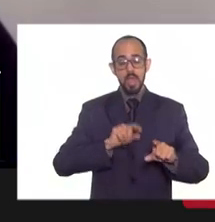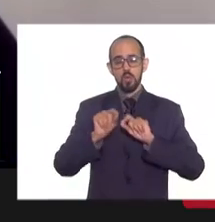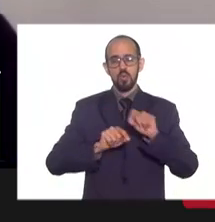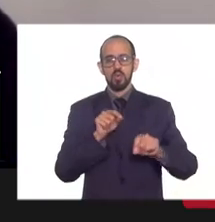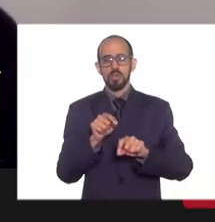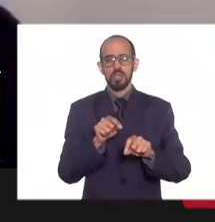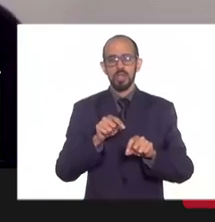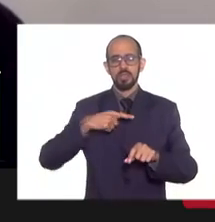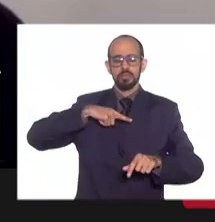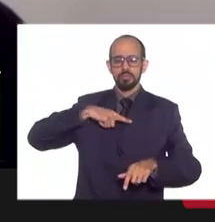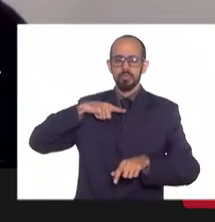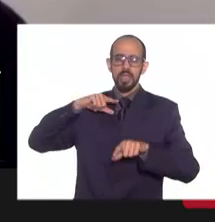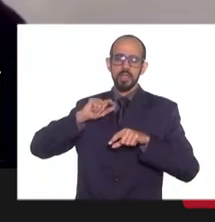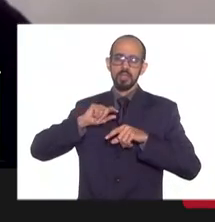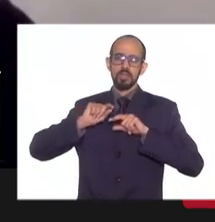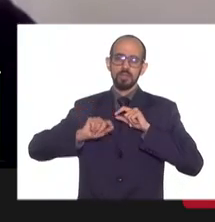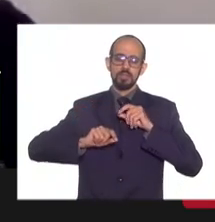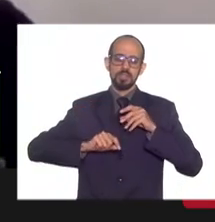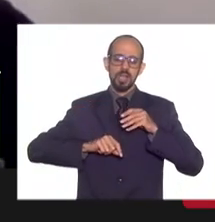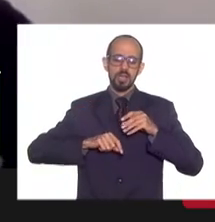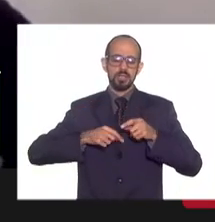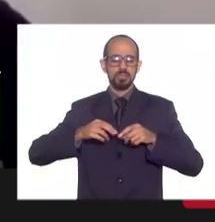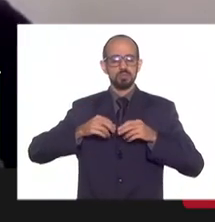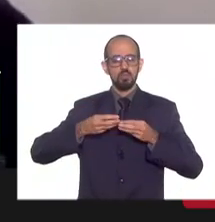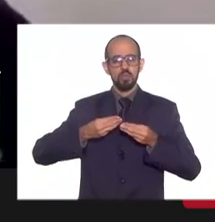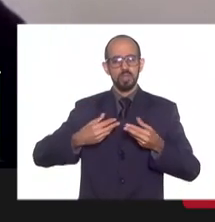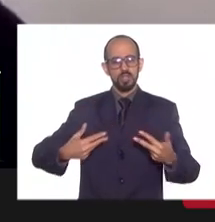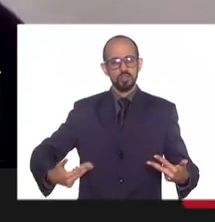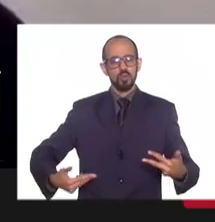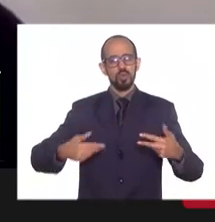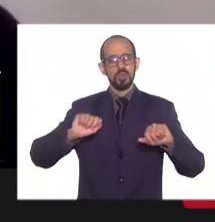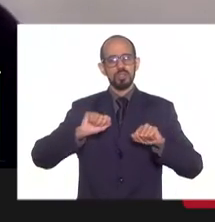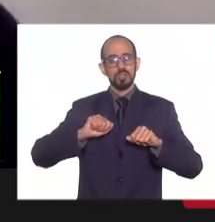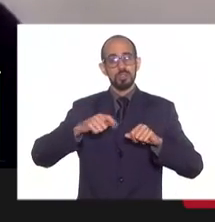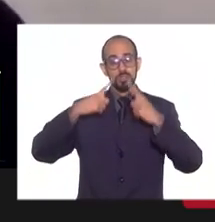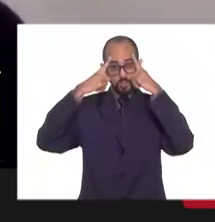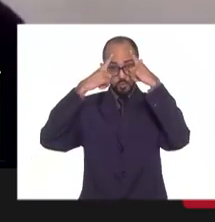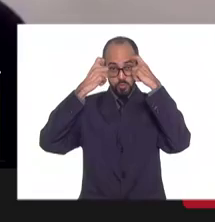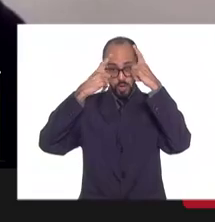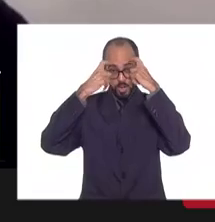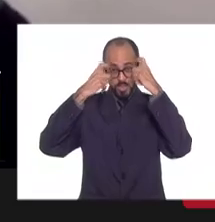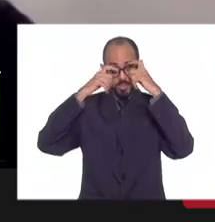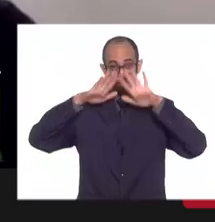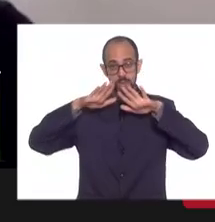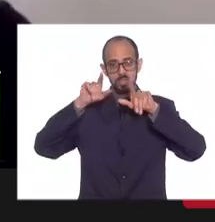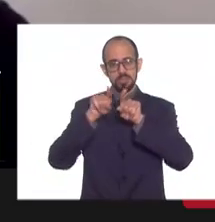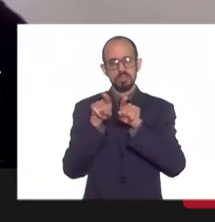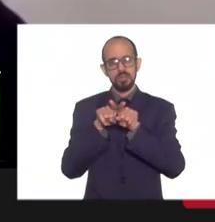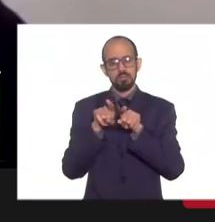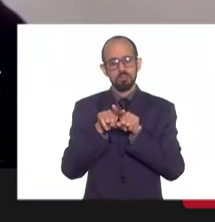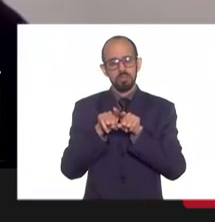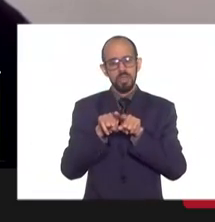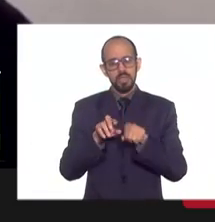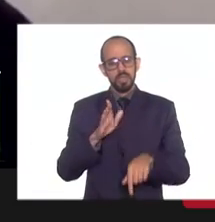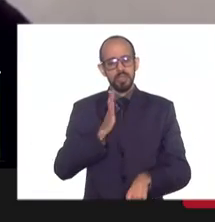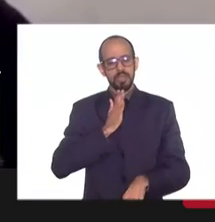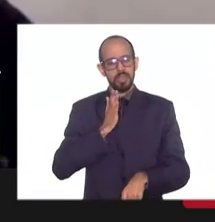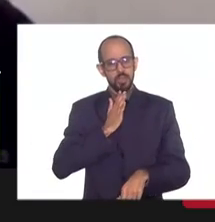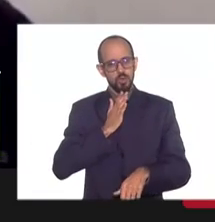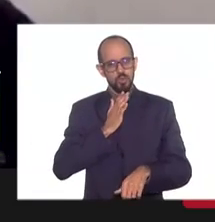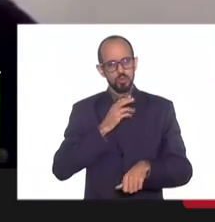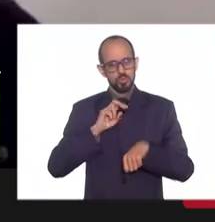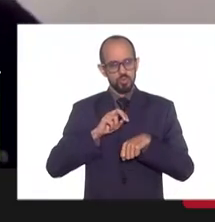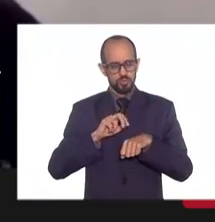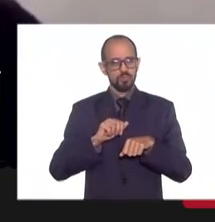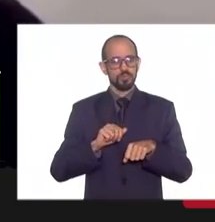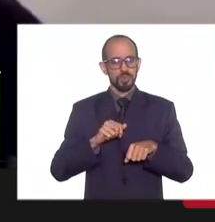veio de processos que são contraditórios violentos mas são também ricos e multiplicadores a gente sabe onde